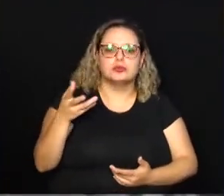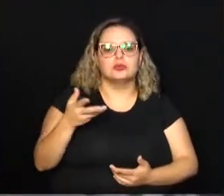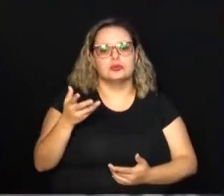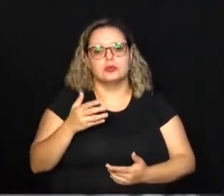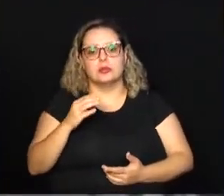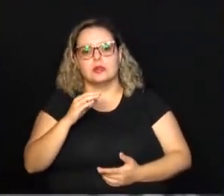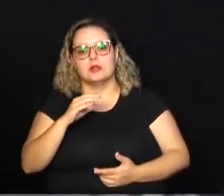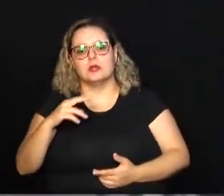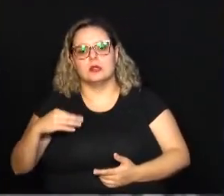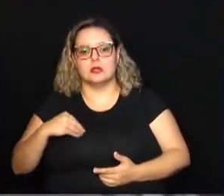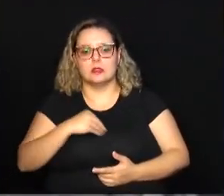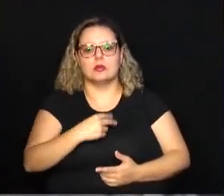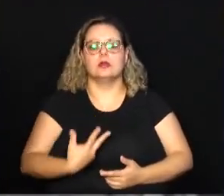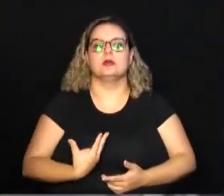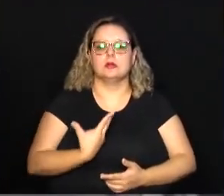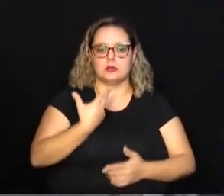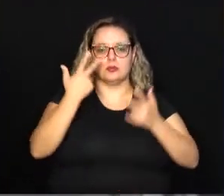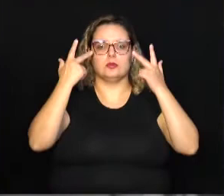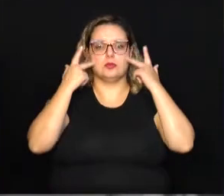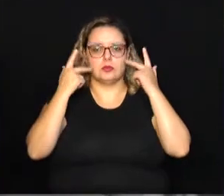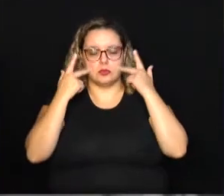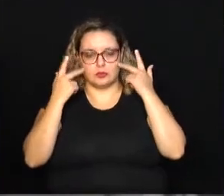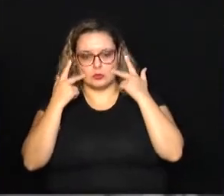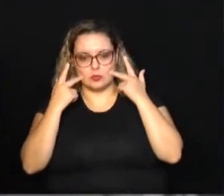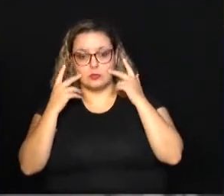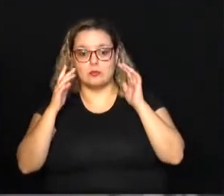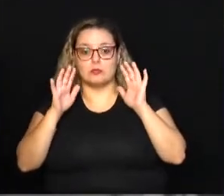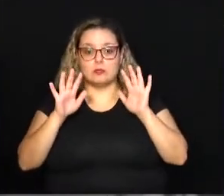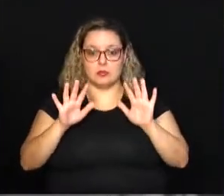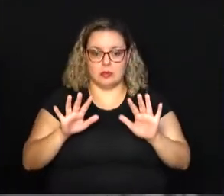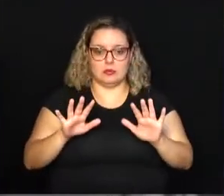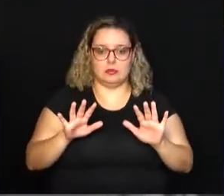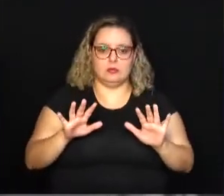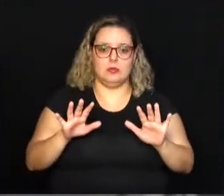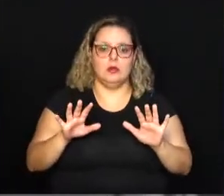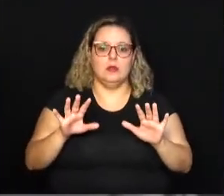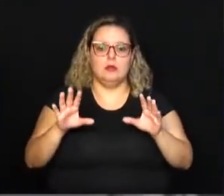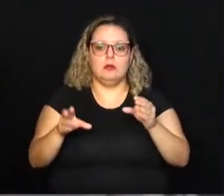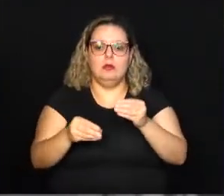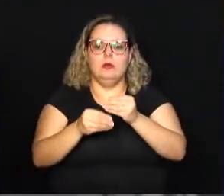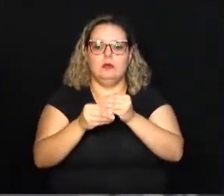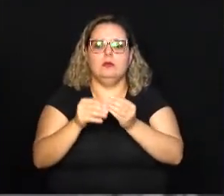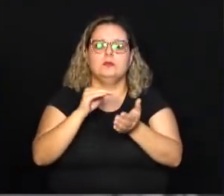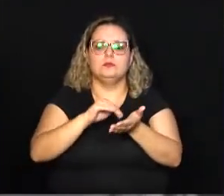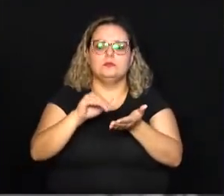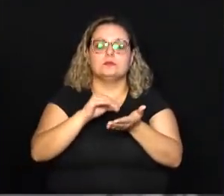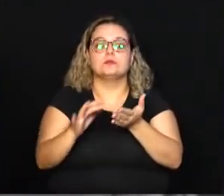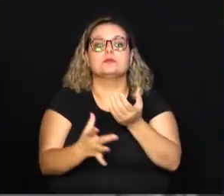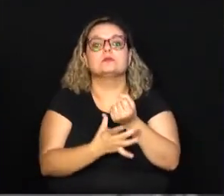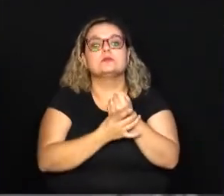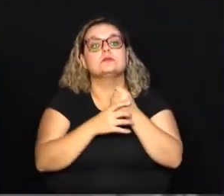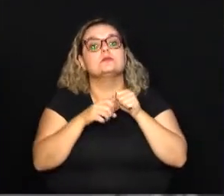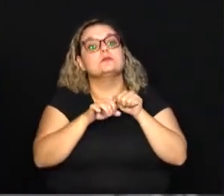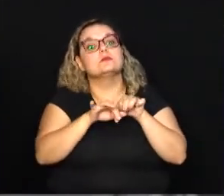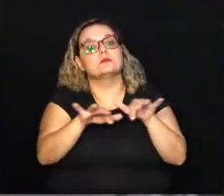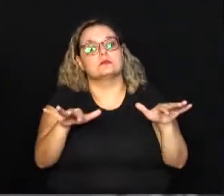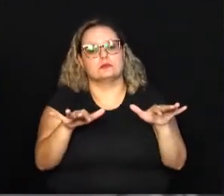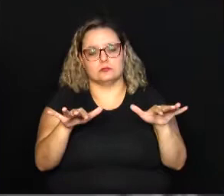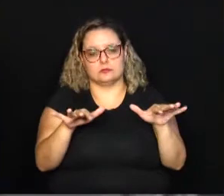clínicos e cirúrgicos normalmente, mas, junto com a Secretaria de Saúde, optamos por ampliar, por